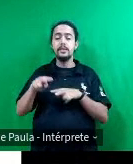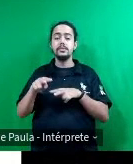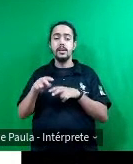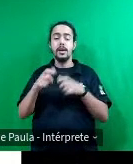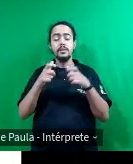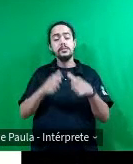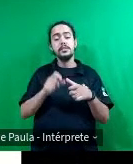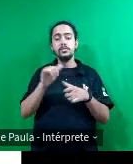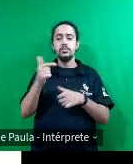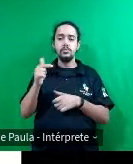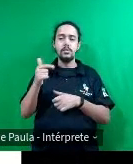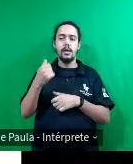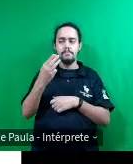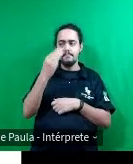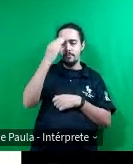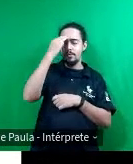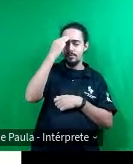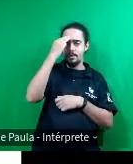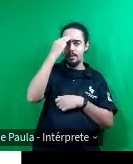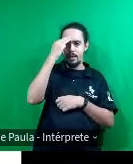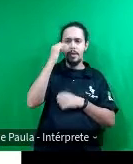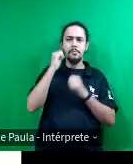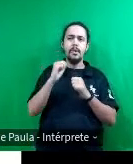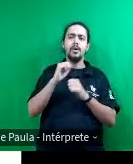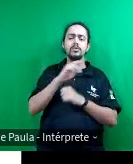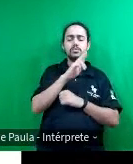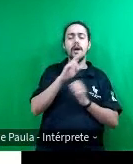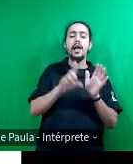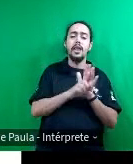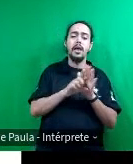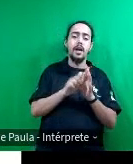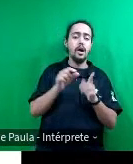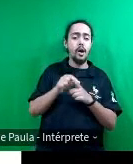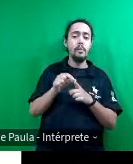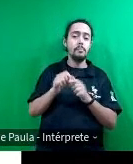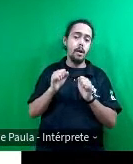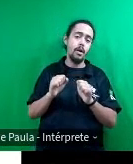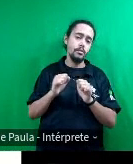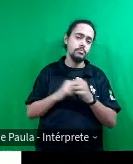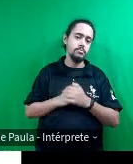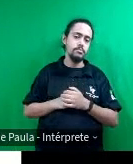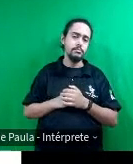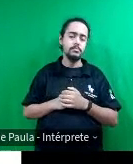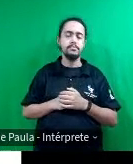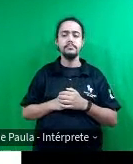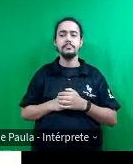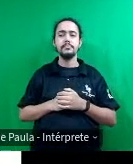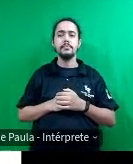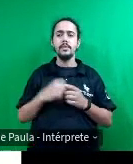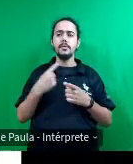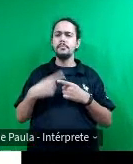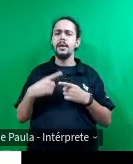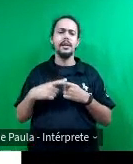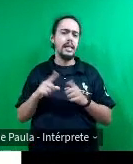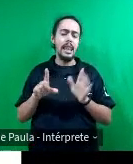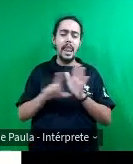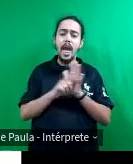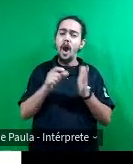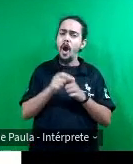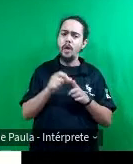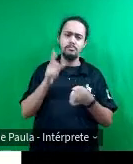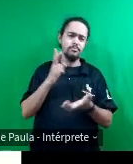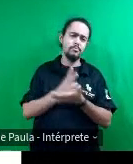na cachola. Eu posso simplesmente aplicar aqui lei de Ohm. Ok? Lei de Ohm sempre vai nos ajudar aí.